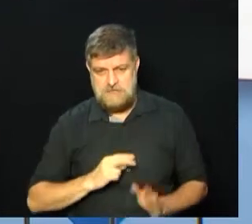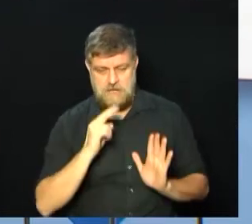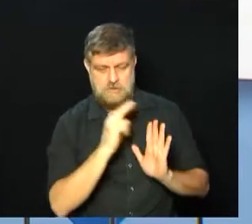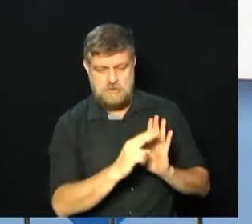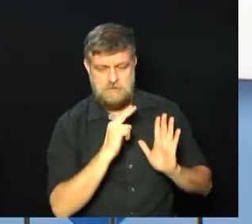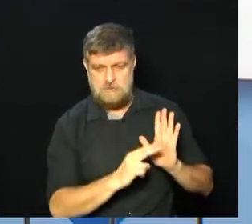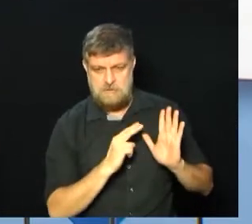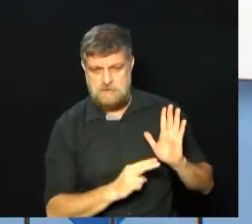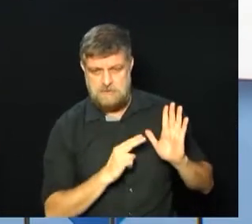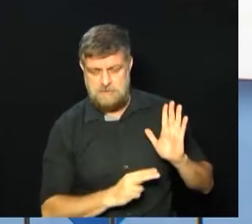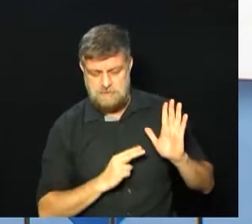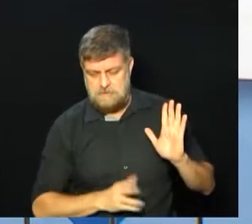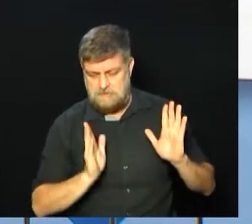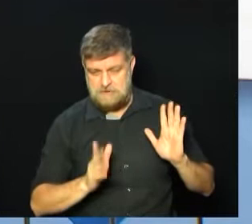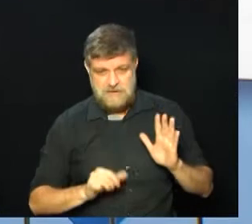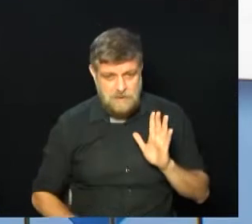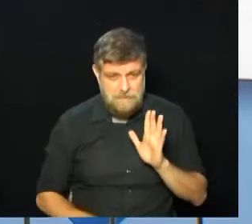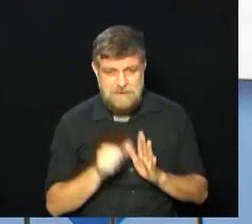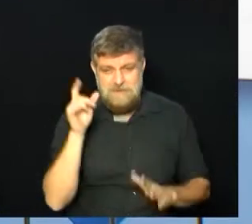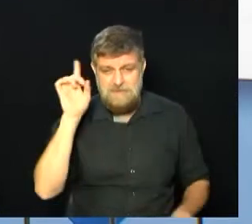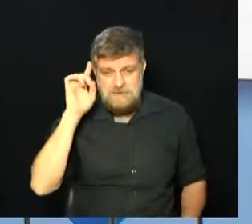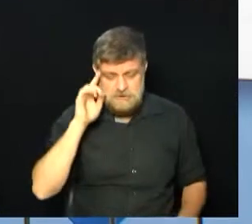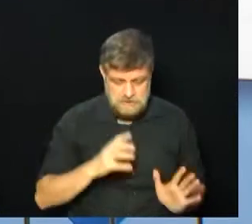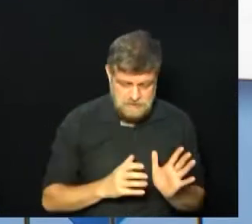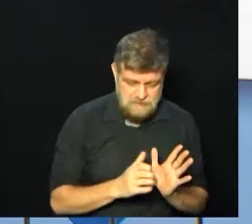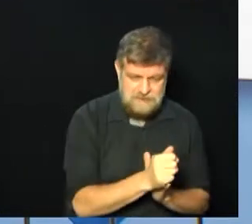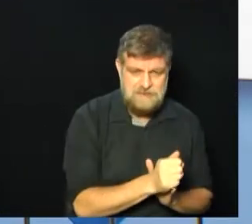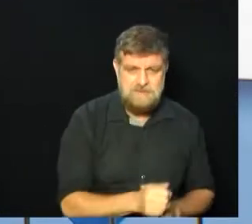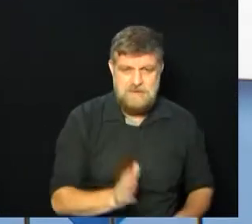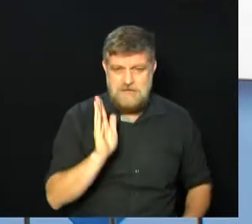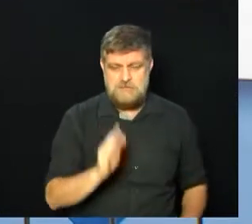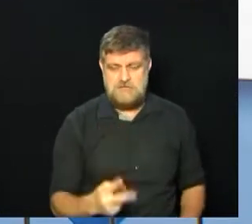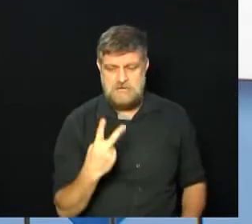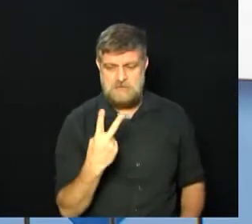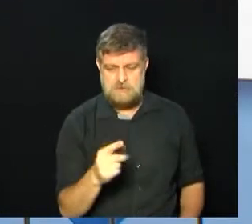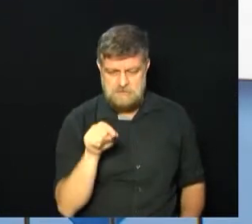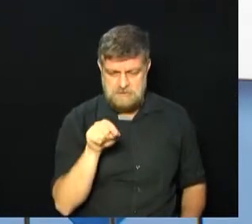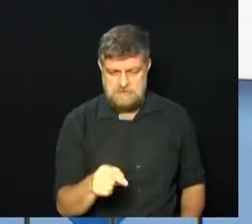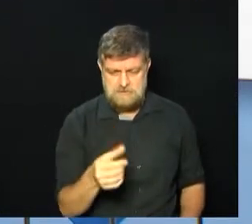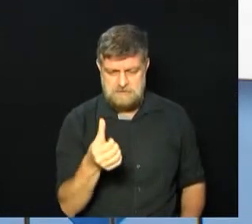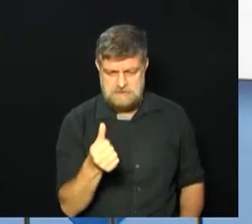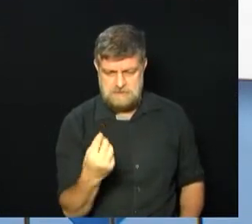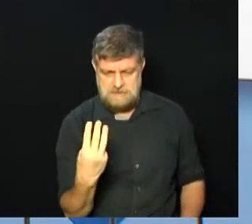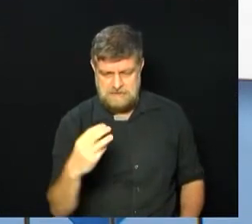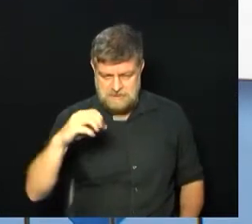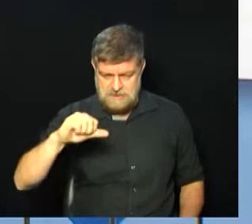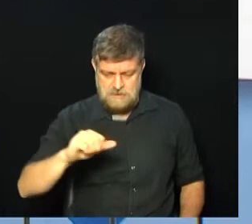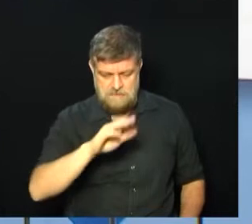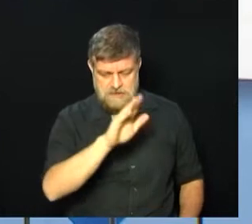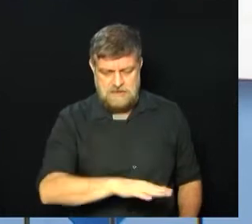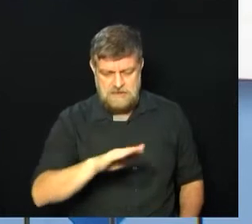nome dos contemplados E ontem que foi o primeiro dia de matrículas já duas 1639